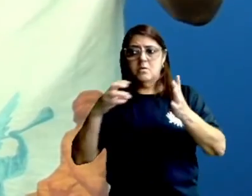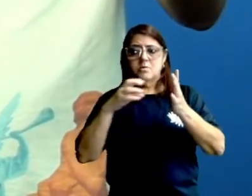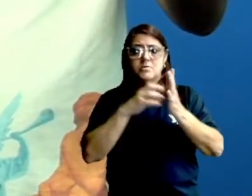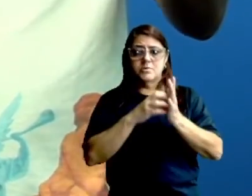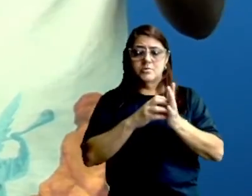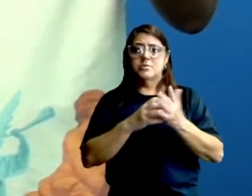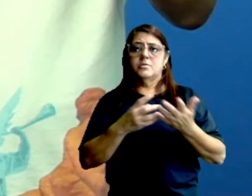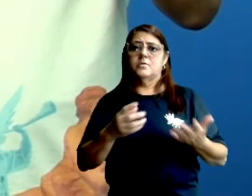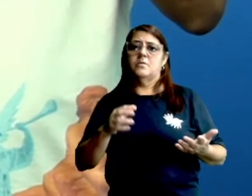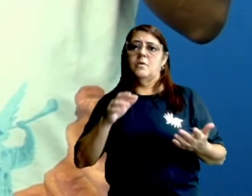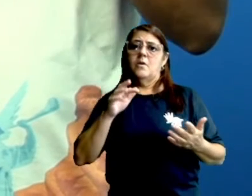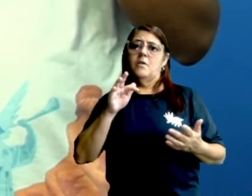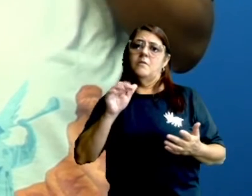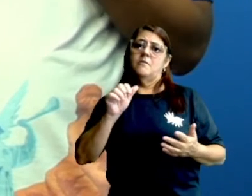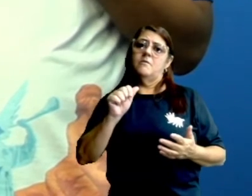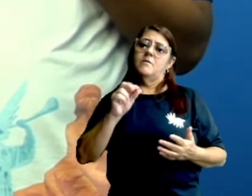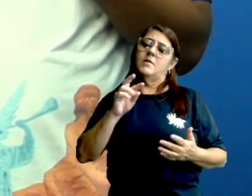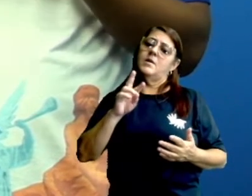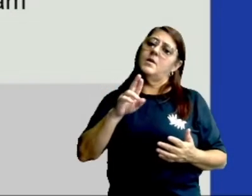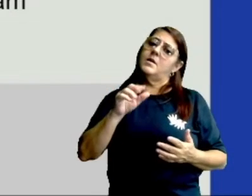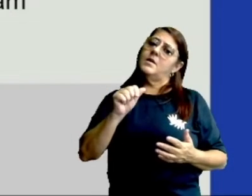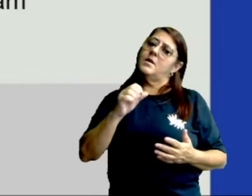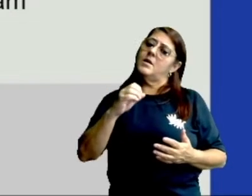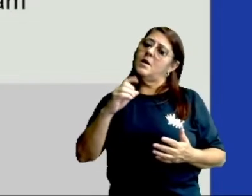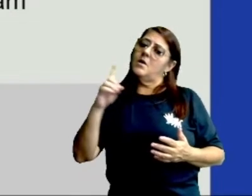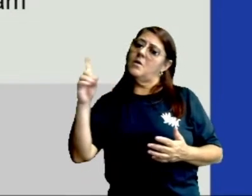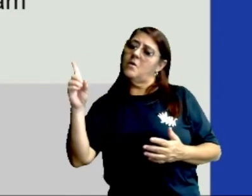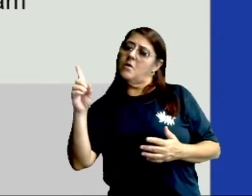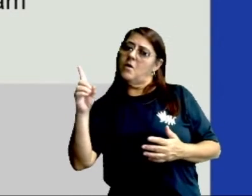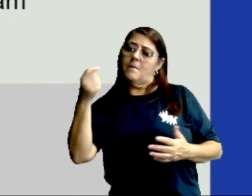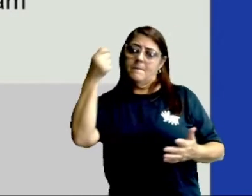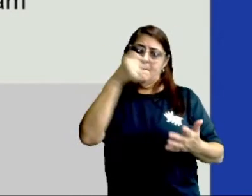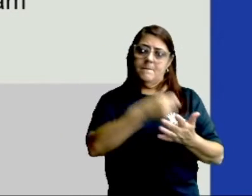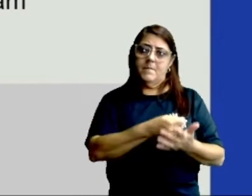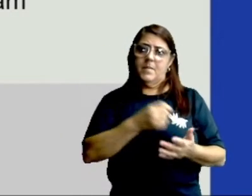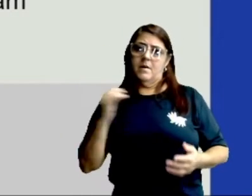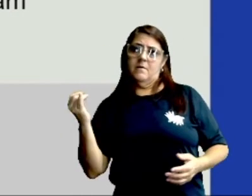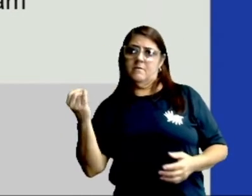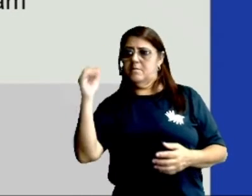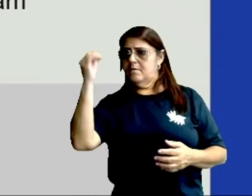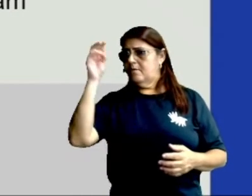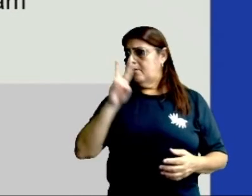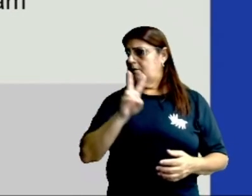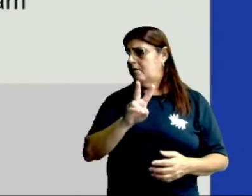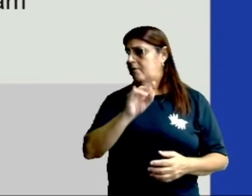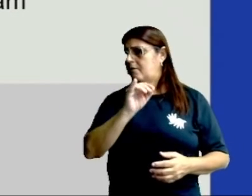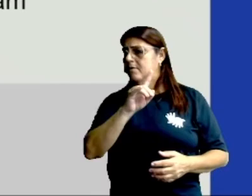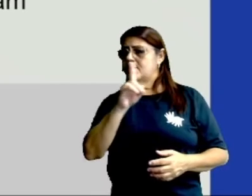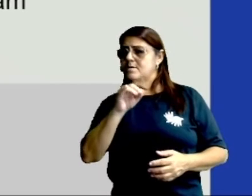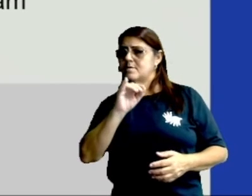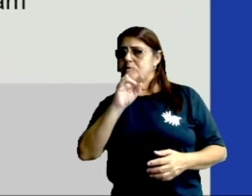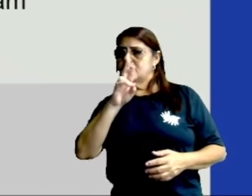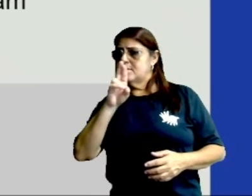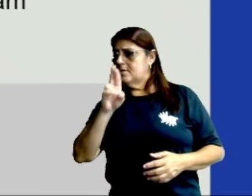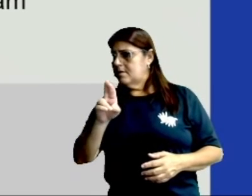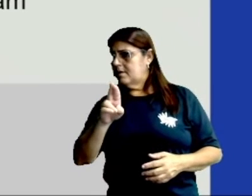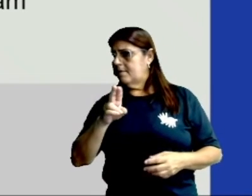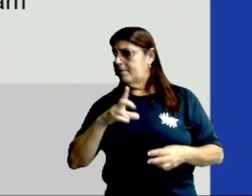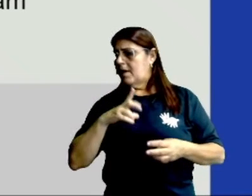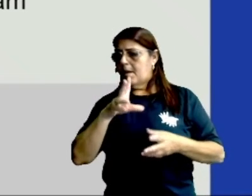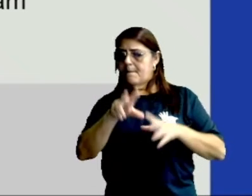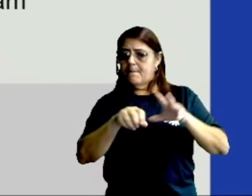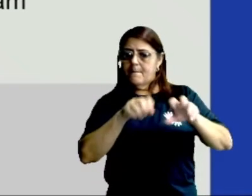do Egito ao Faraó e eles ficavam uma pequena parte isso aí era os impostos que lhe pagavam então um vizinho ele controlava